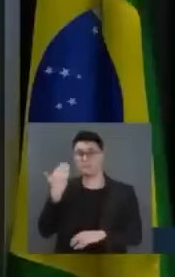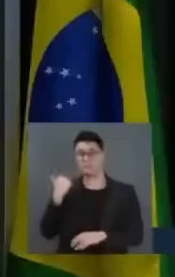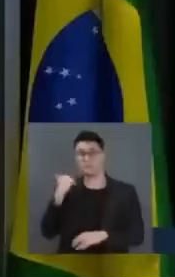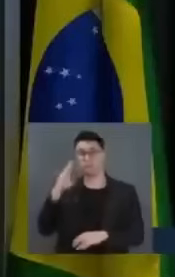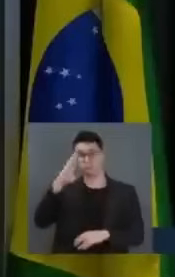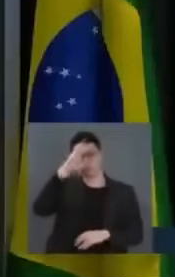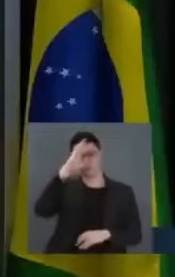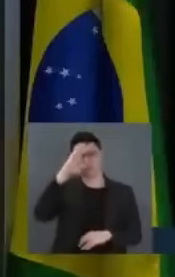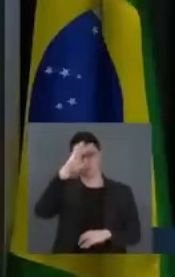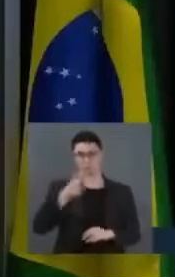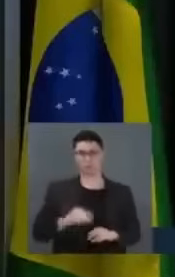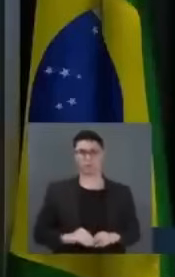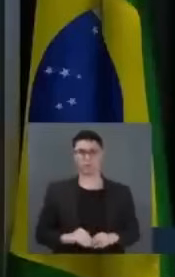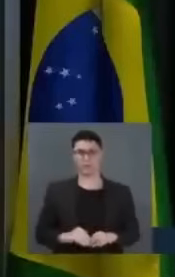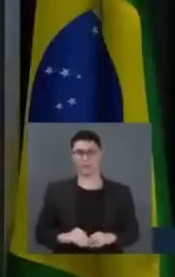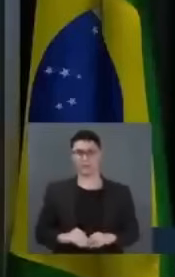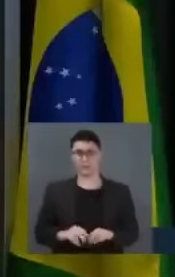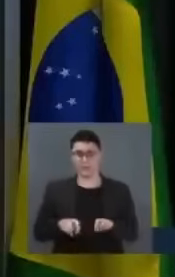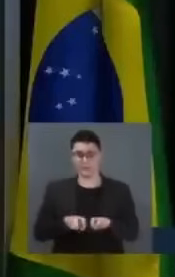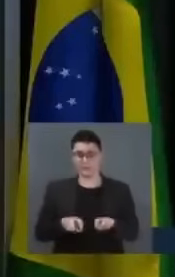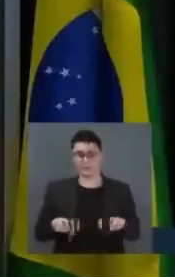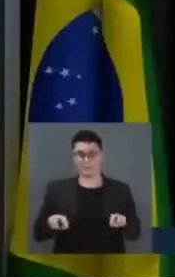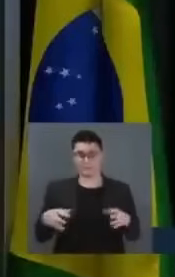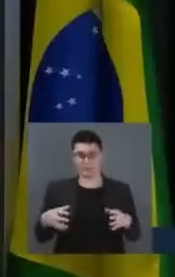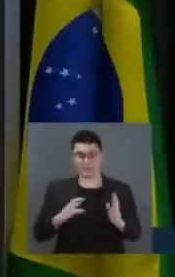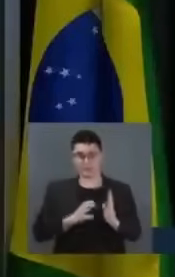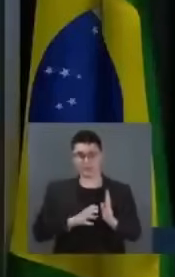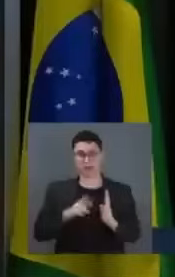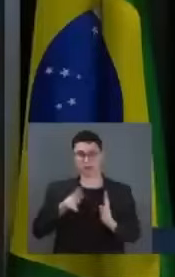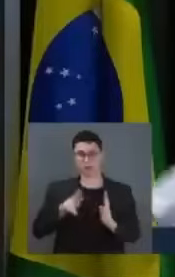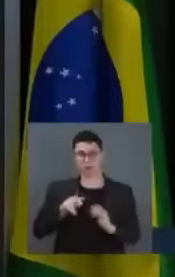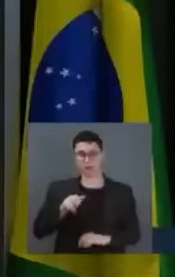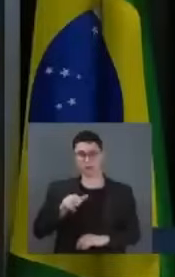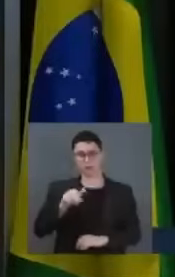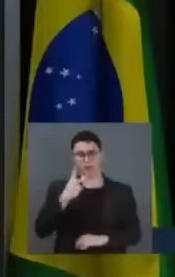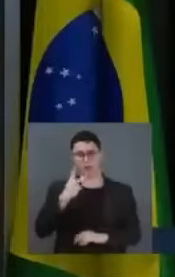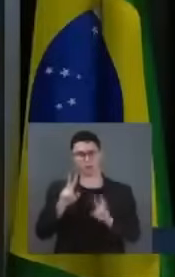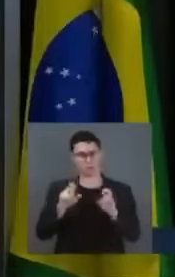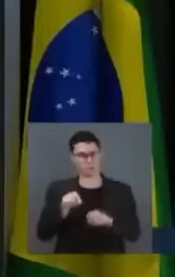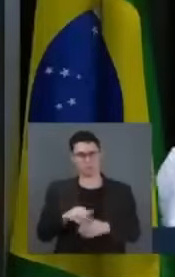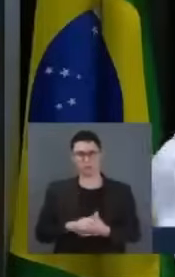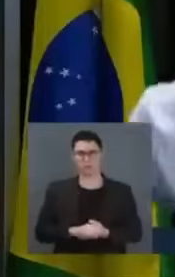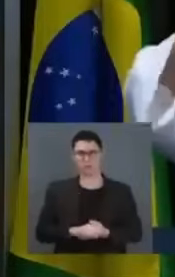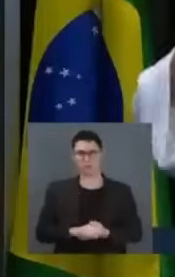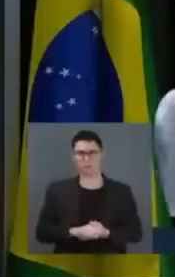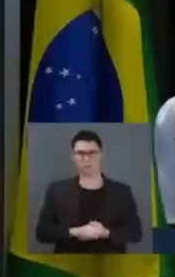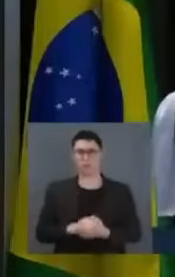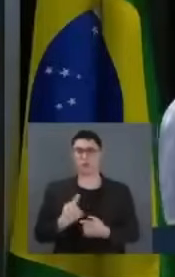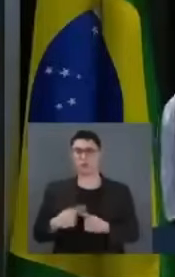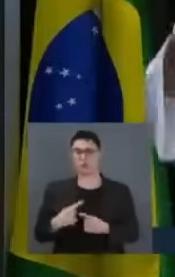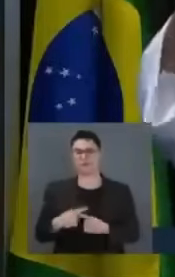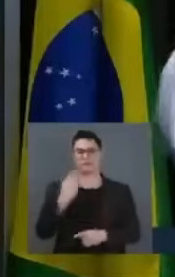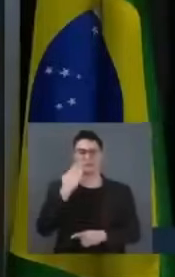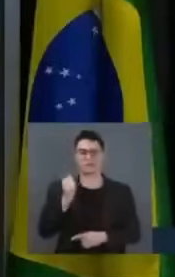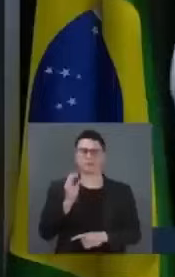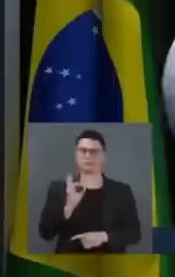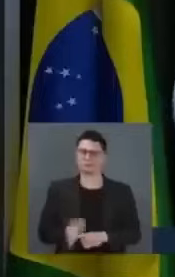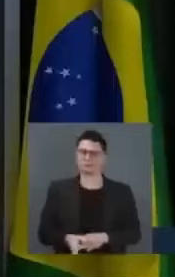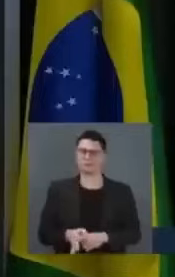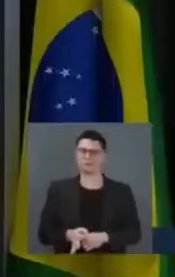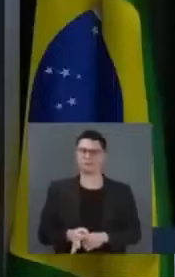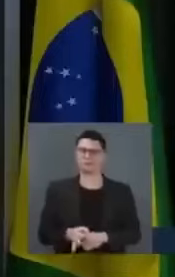esta bancada jamais falou do assunto. porque teria certeza que